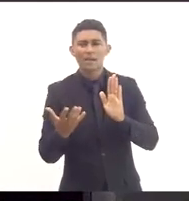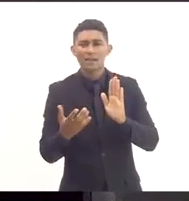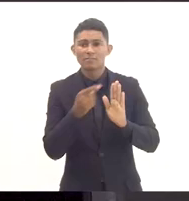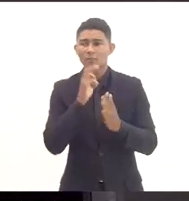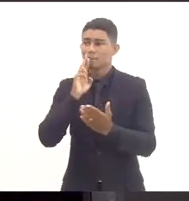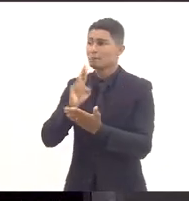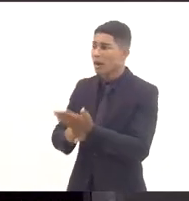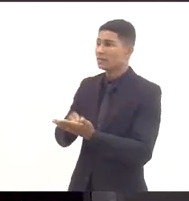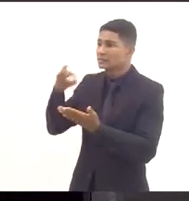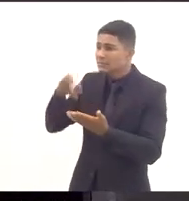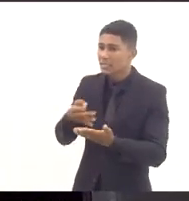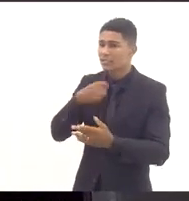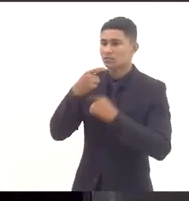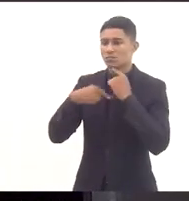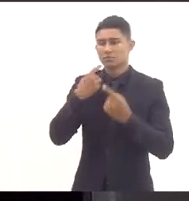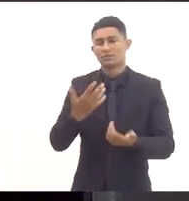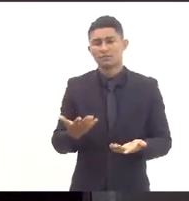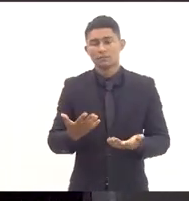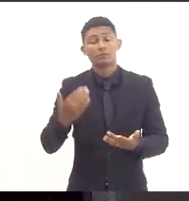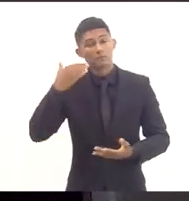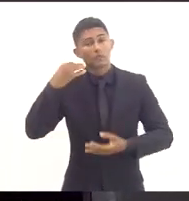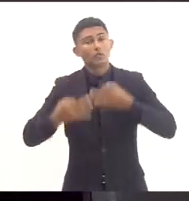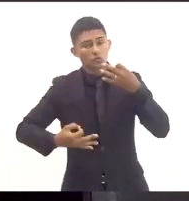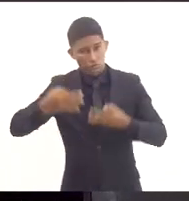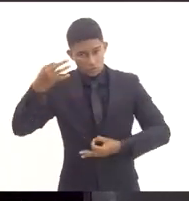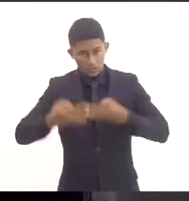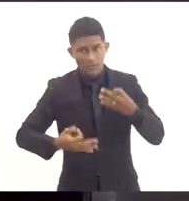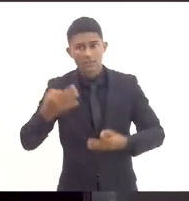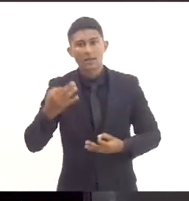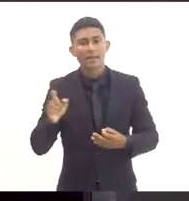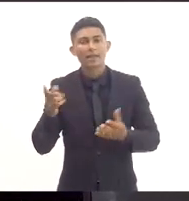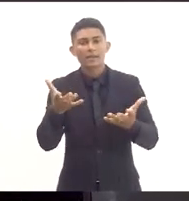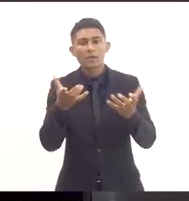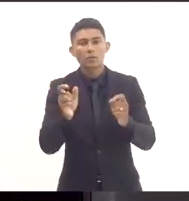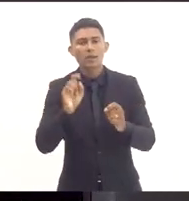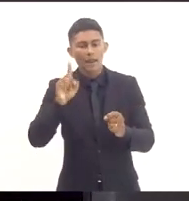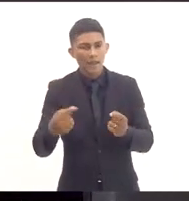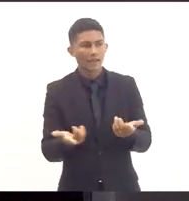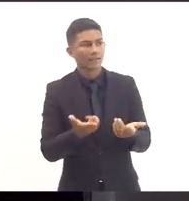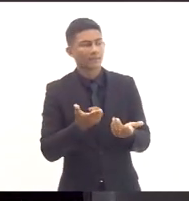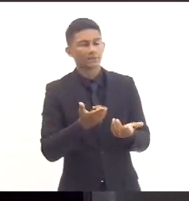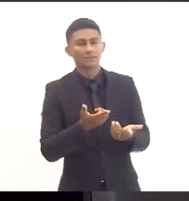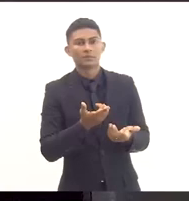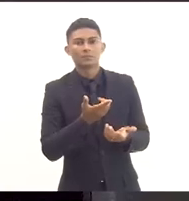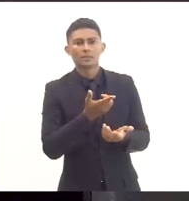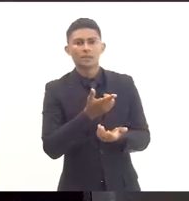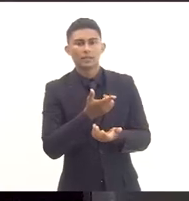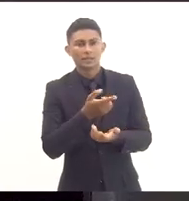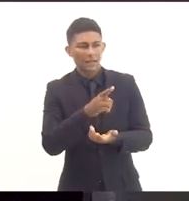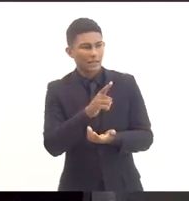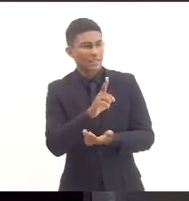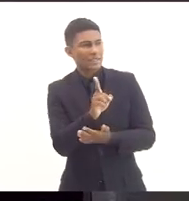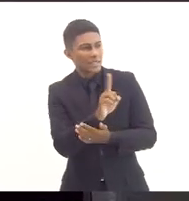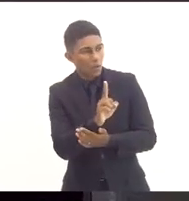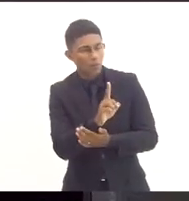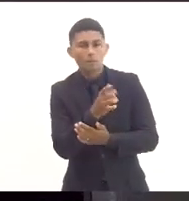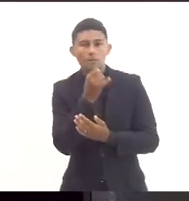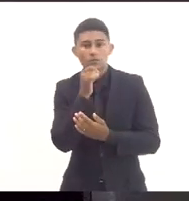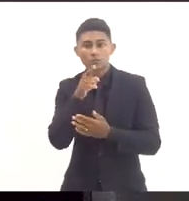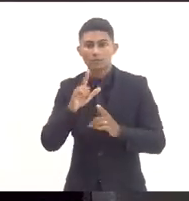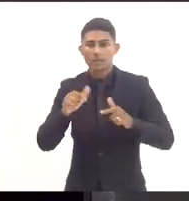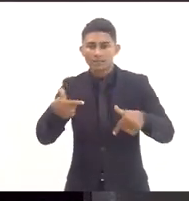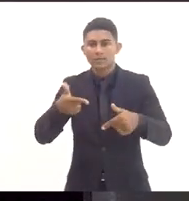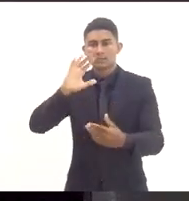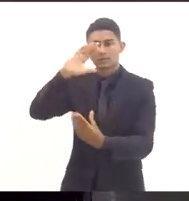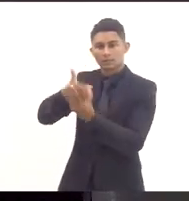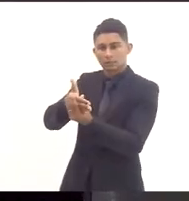Então o que a justiça exige é a negativa porque você tem um porque você vai entrar com uma ação simples e o